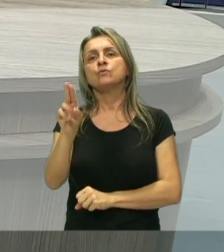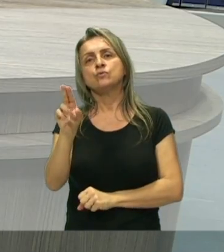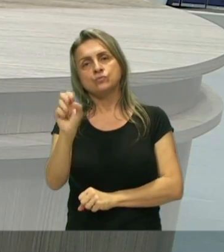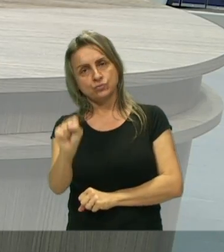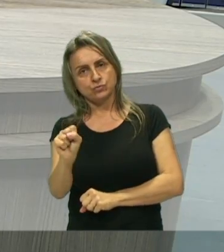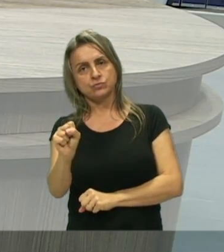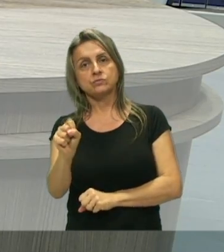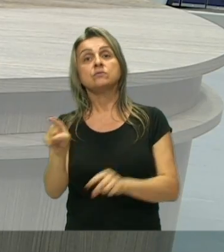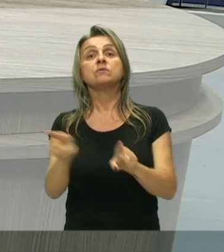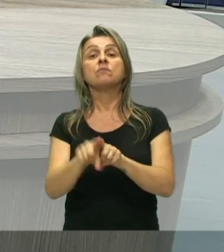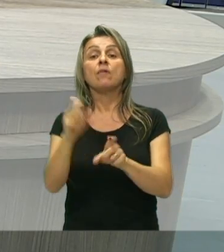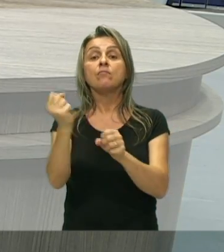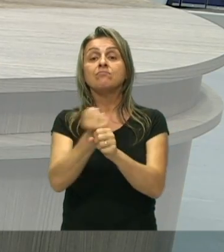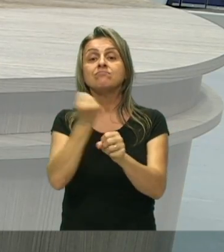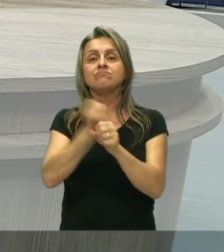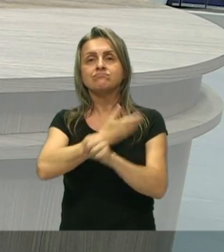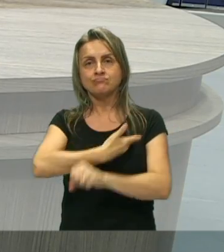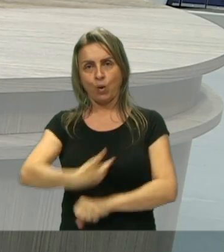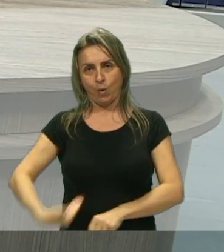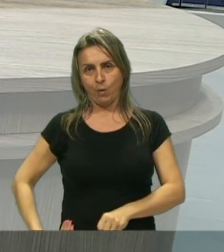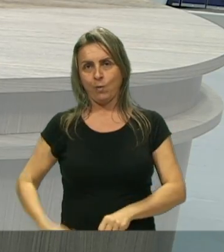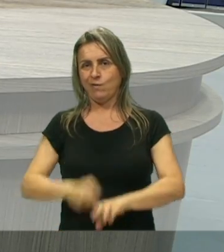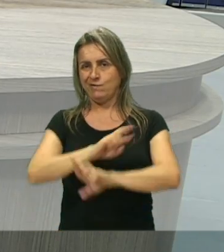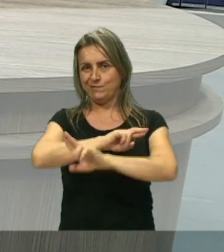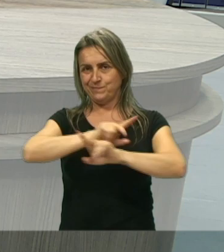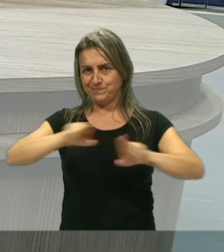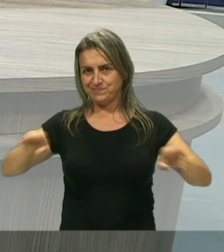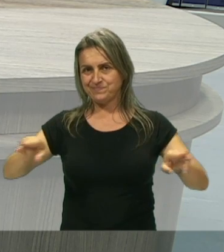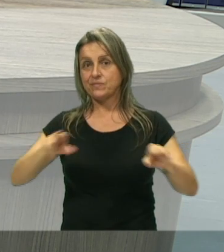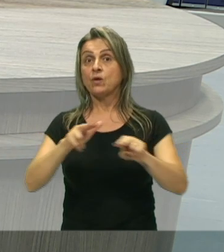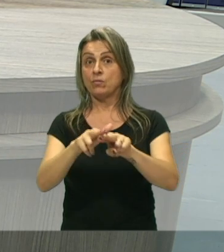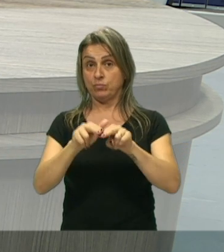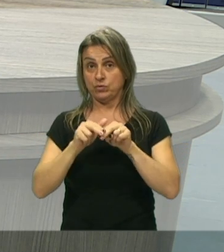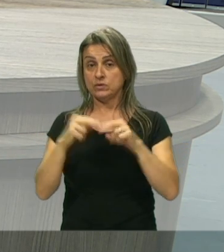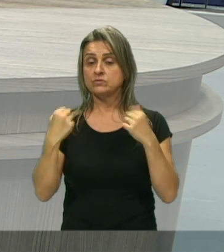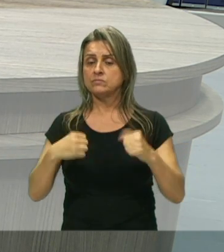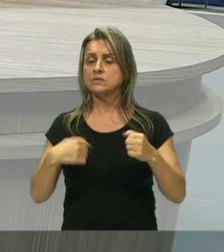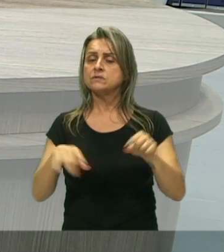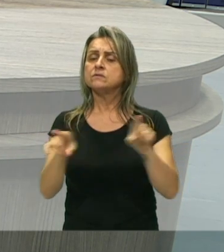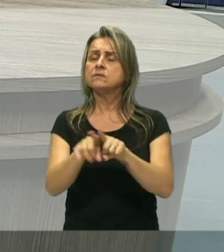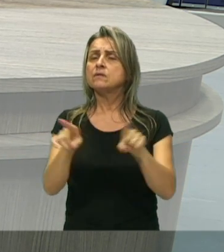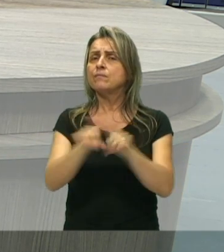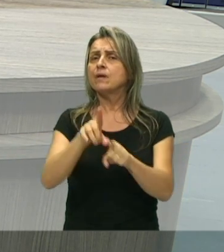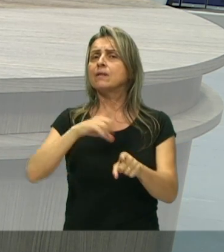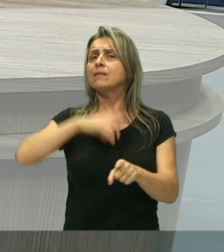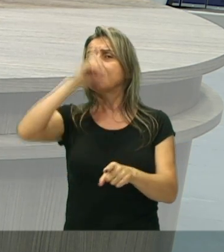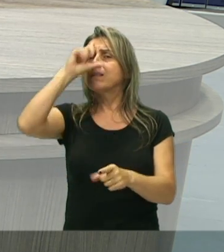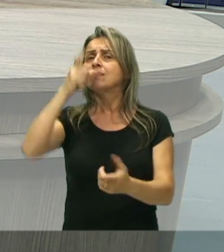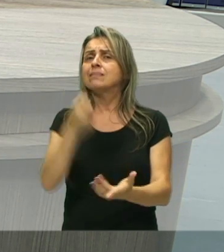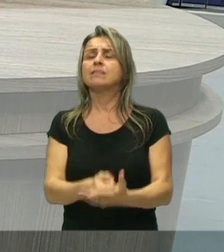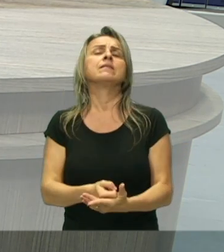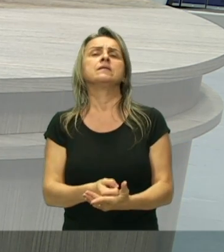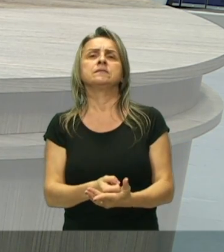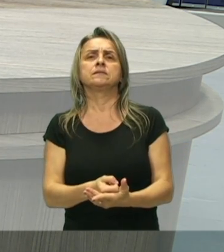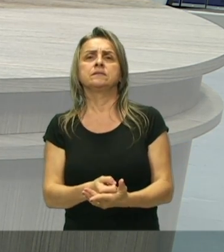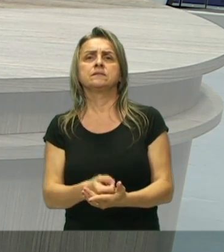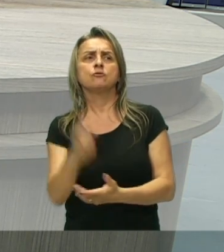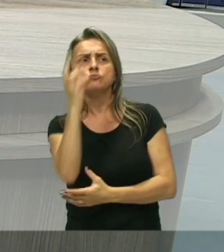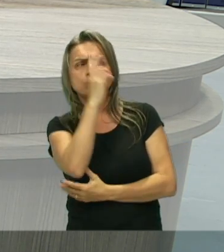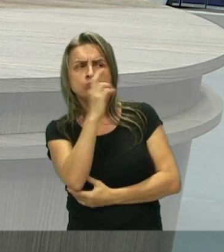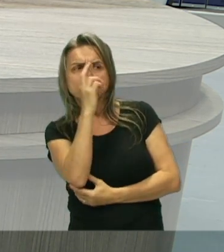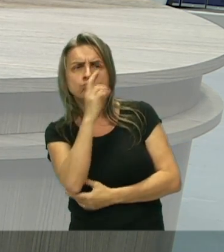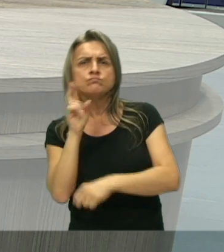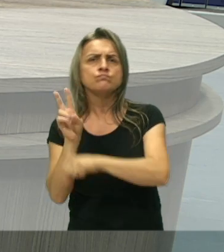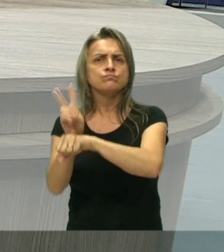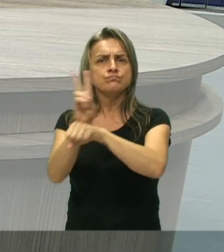construir governos. E, em cima disso, nós temos que ter também essa noção de fiscalização.